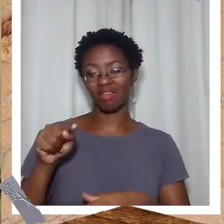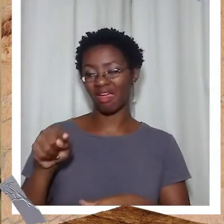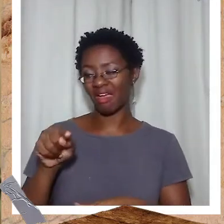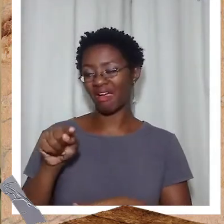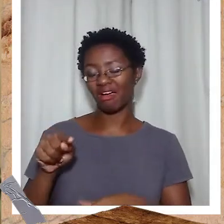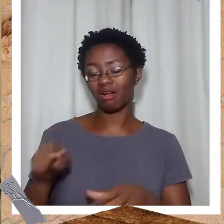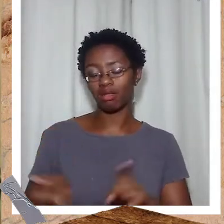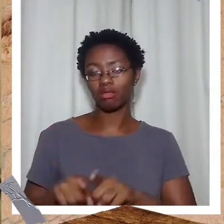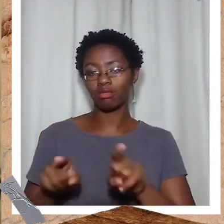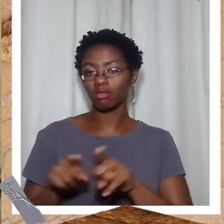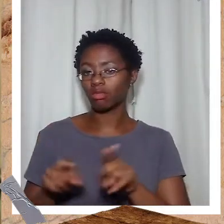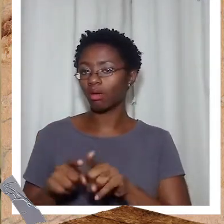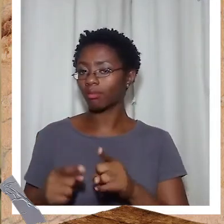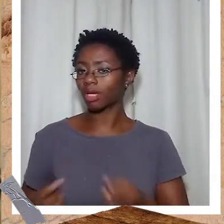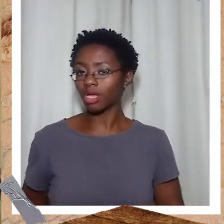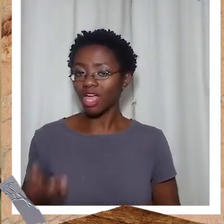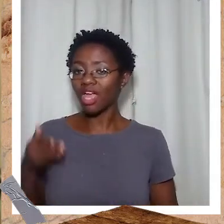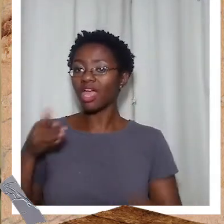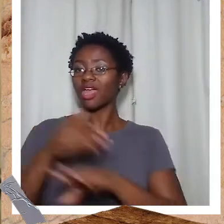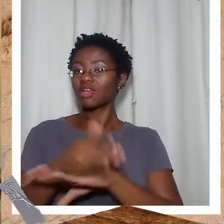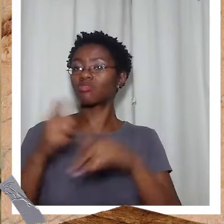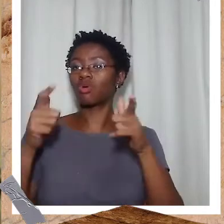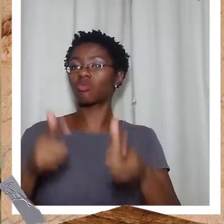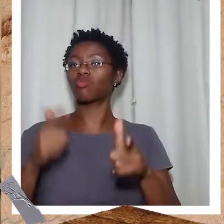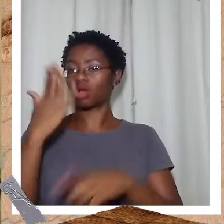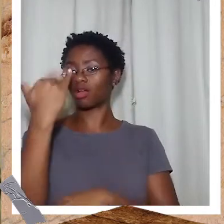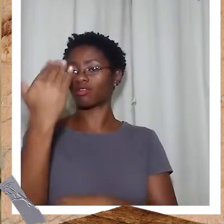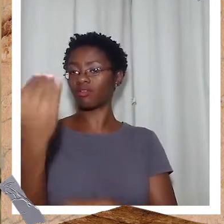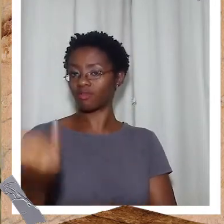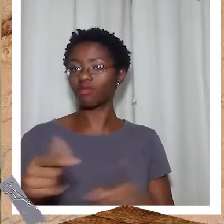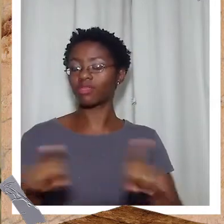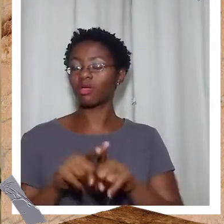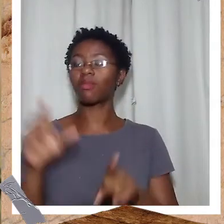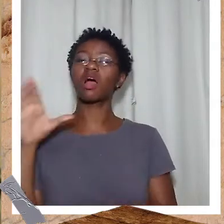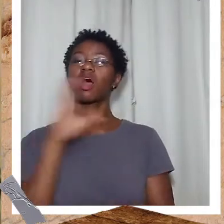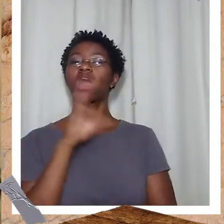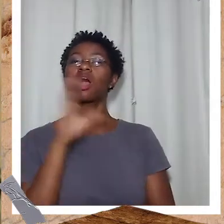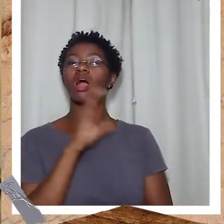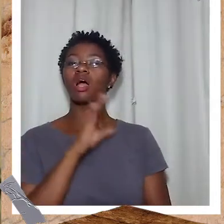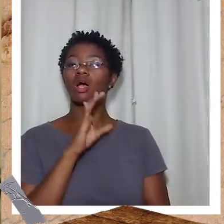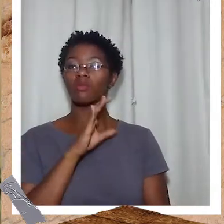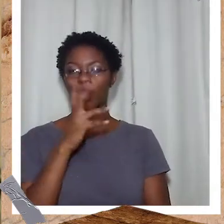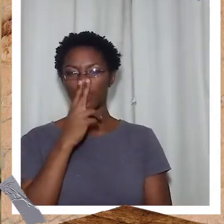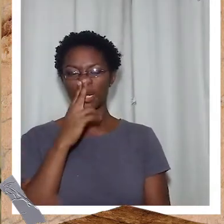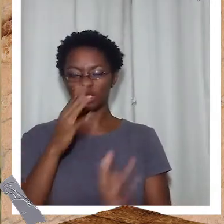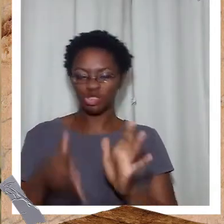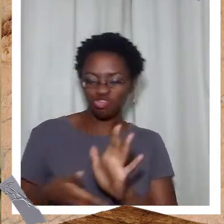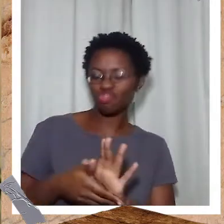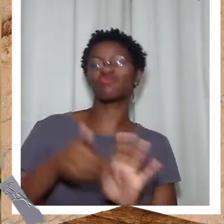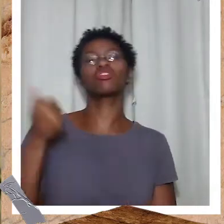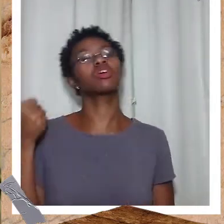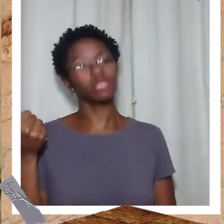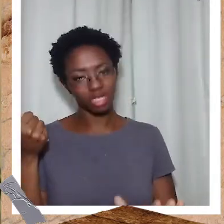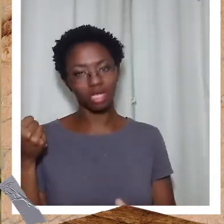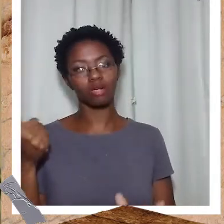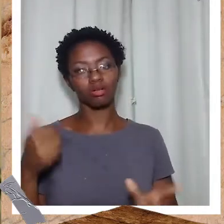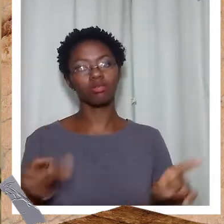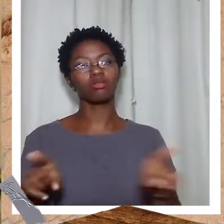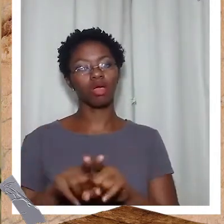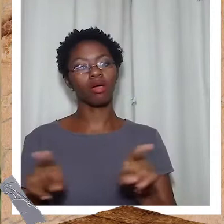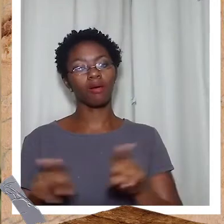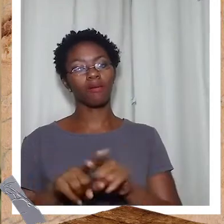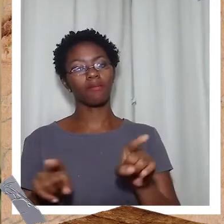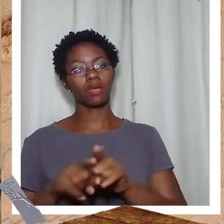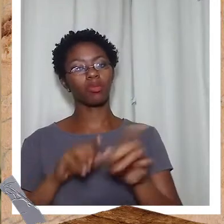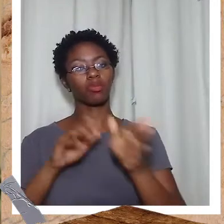muito rapidamente, né, para um lugar de prestígio e também com a mesma rapidez derrubada, atinge carreiras